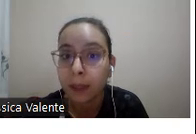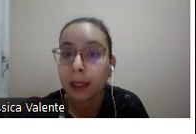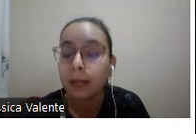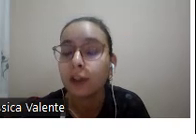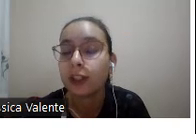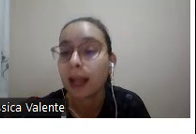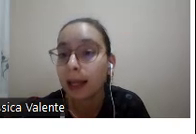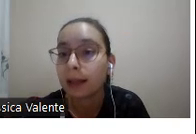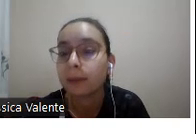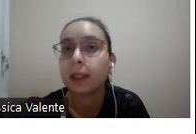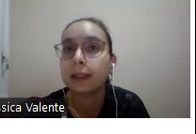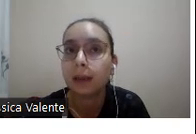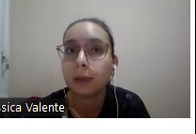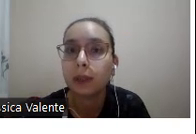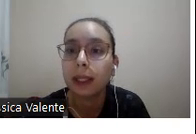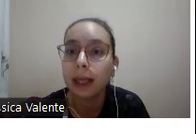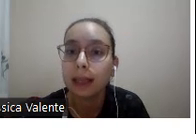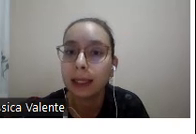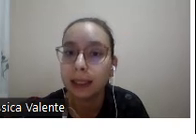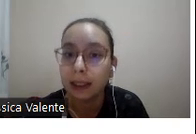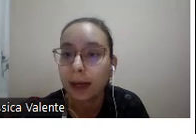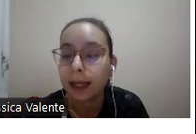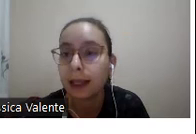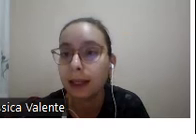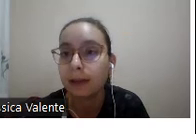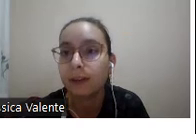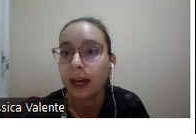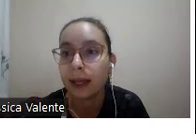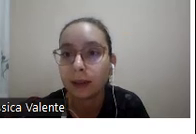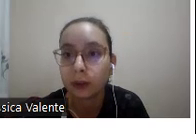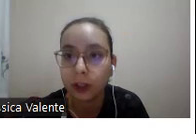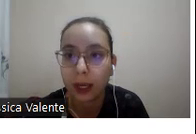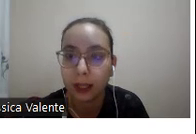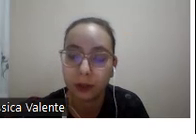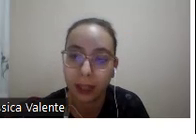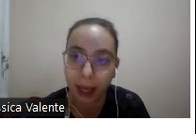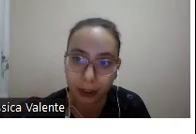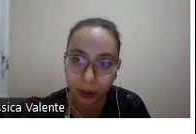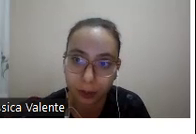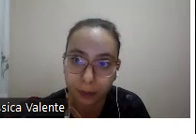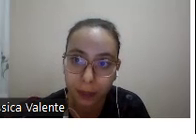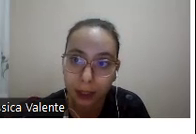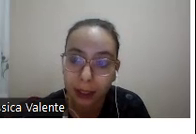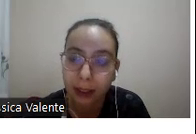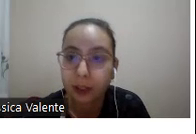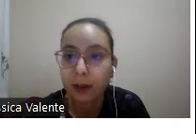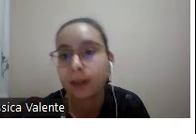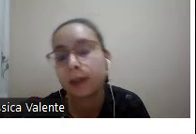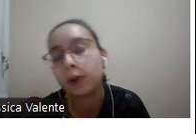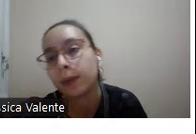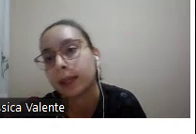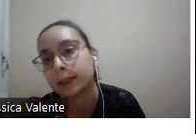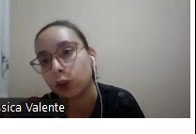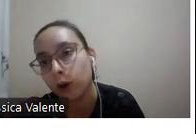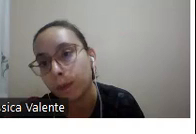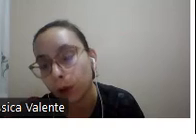língua, mostrar, por exemplo, que essa língua ela tem variações regionais. Então, a gente vai fazer